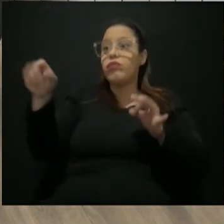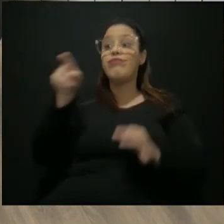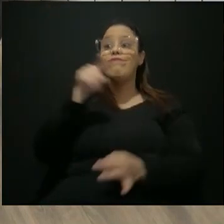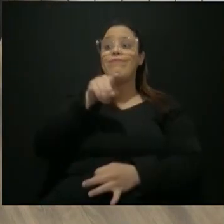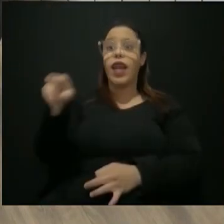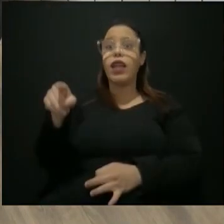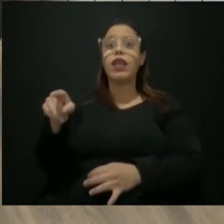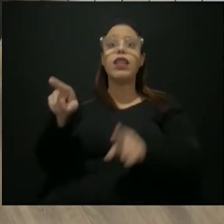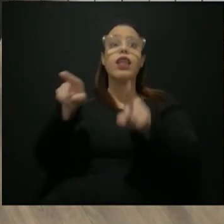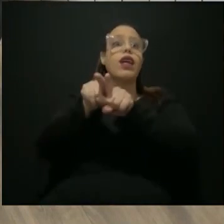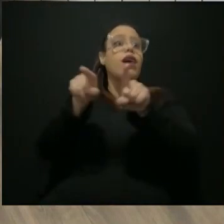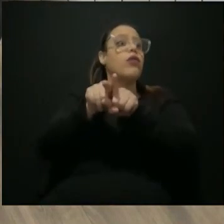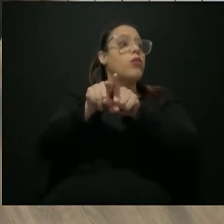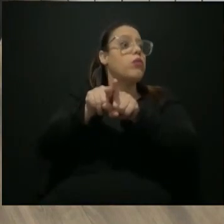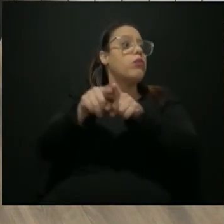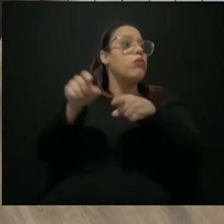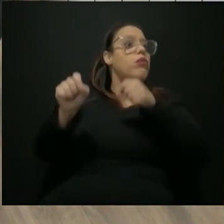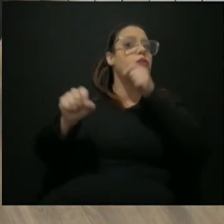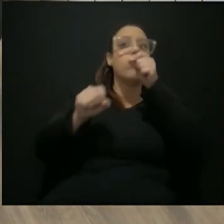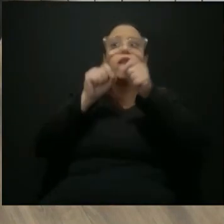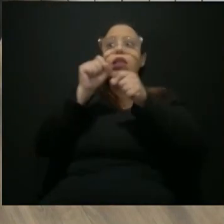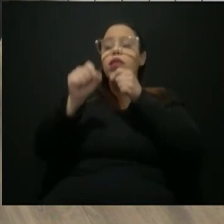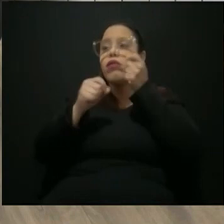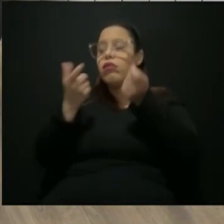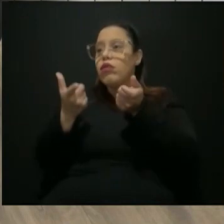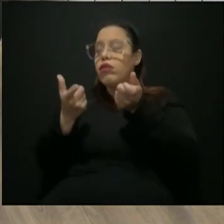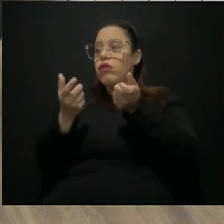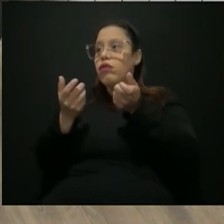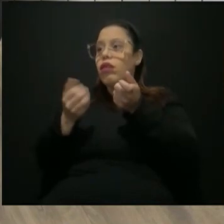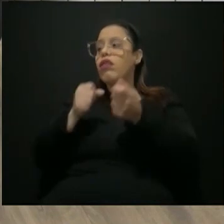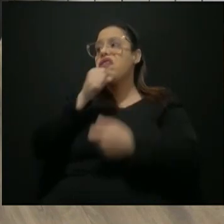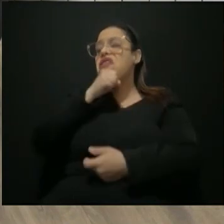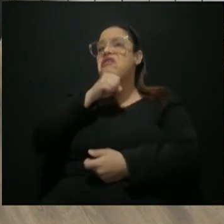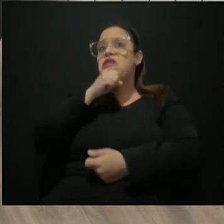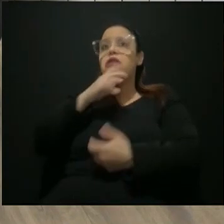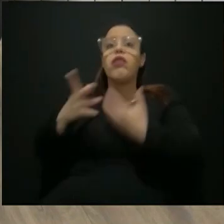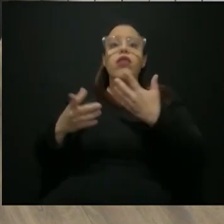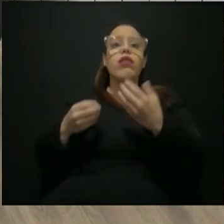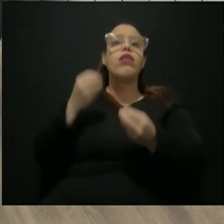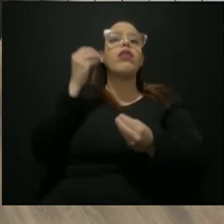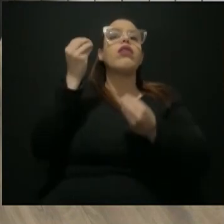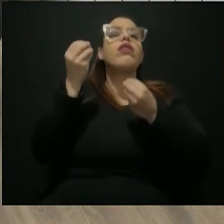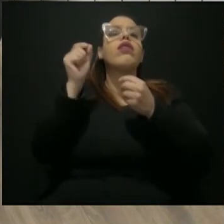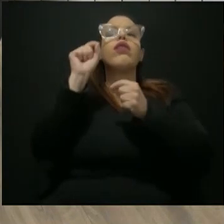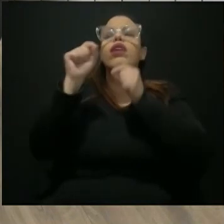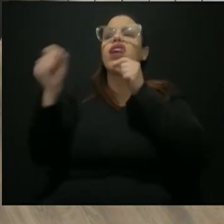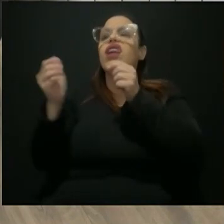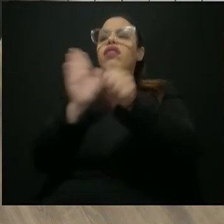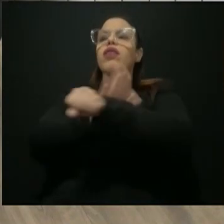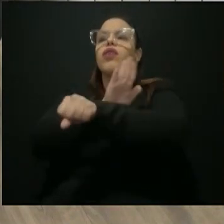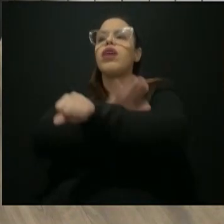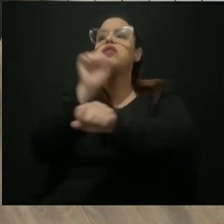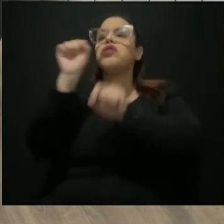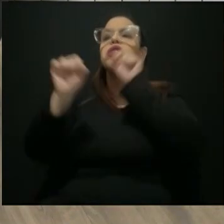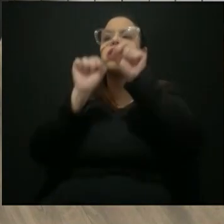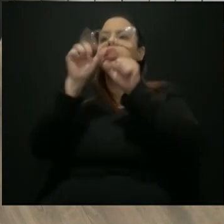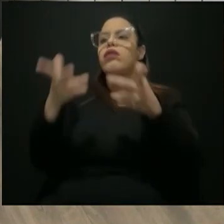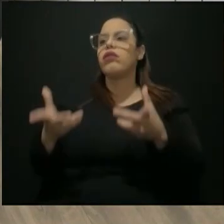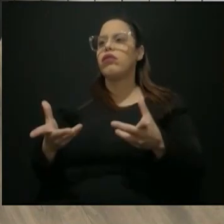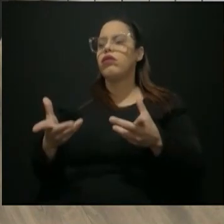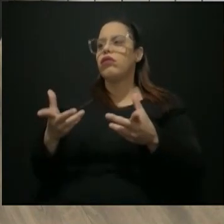quem é que vai cuidar de quem? Né? Eu gostaria que você explicasse para a gente como que você define, como